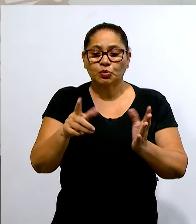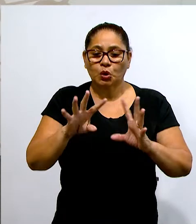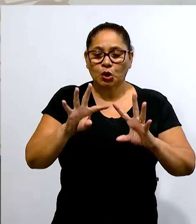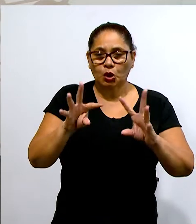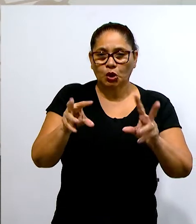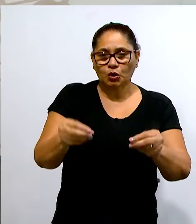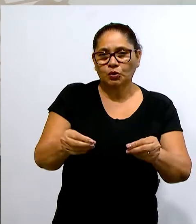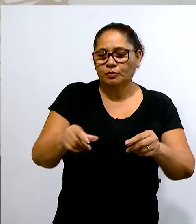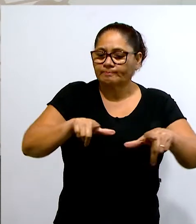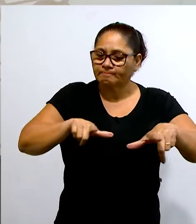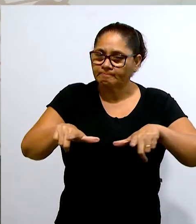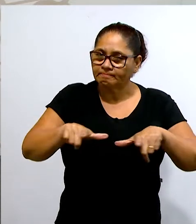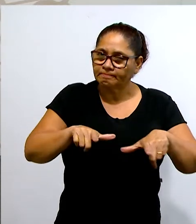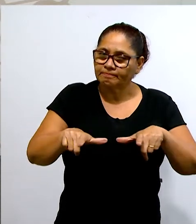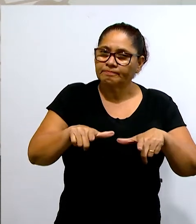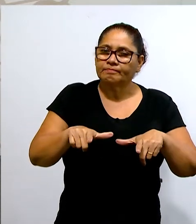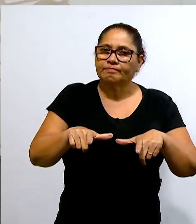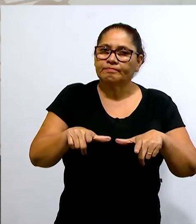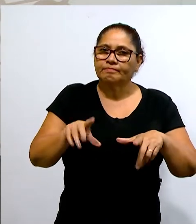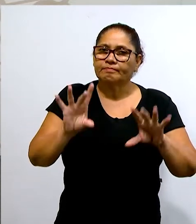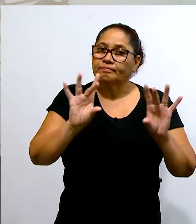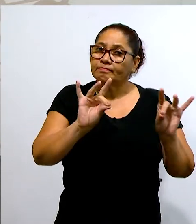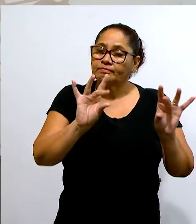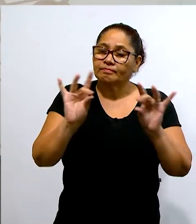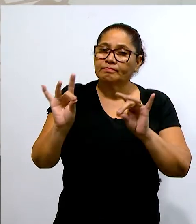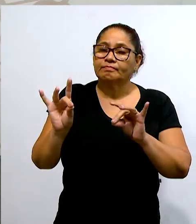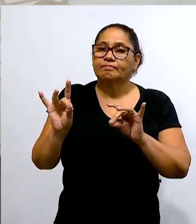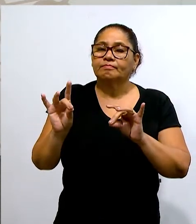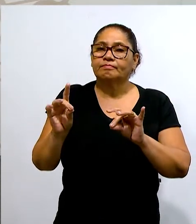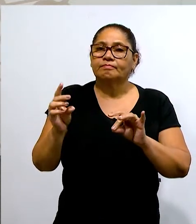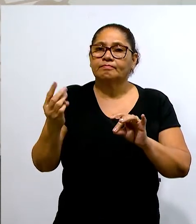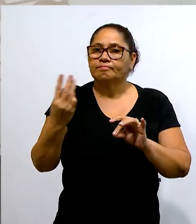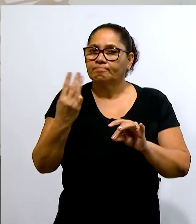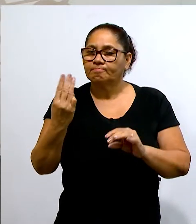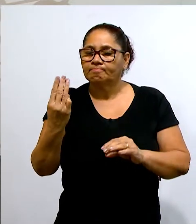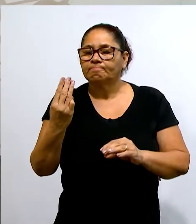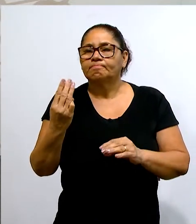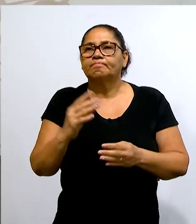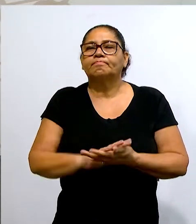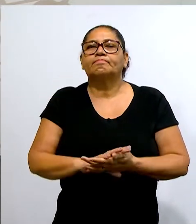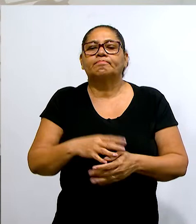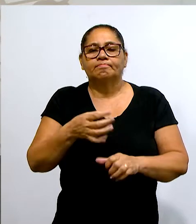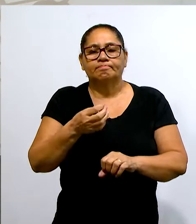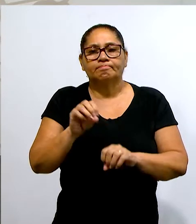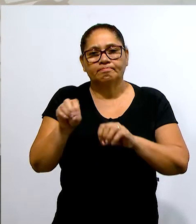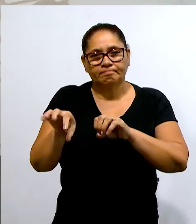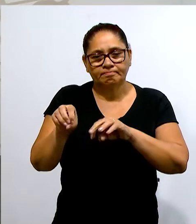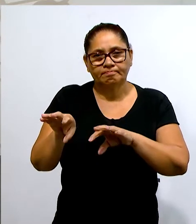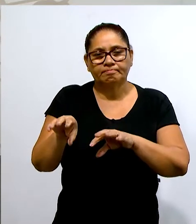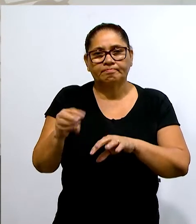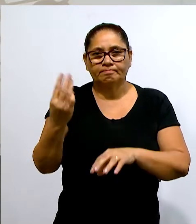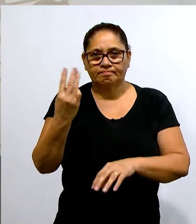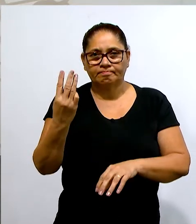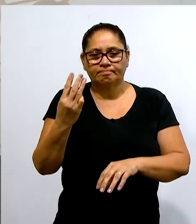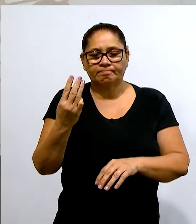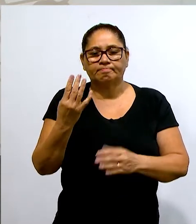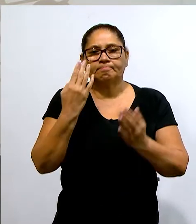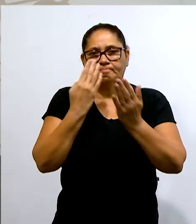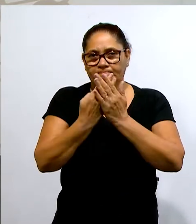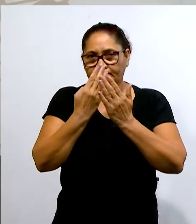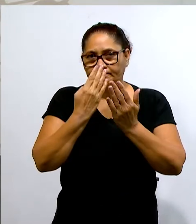vamos trabalhar com eles especificamente nessa nossa unidade de ensino, a nossa terceira unidade de